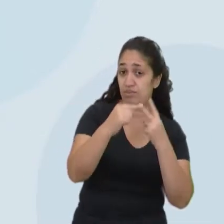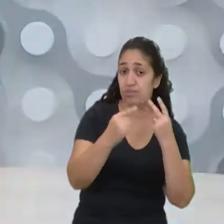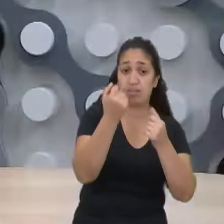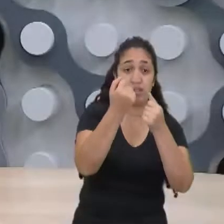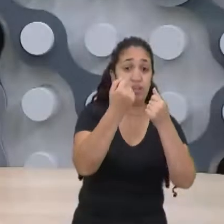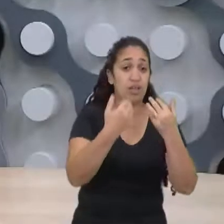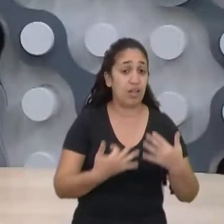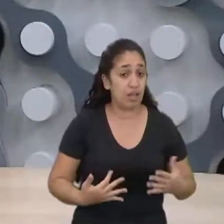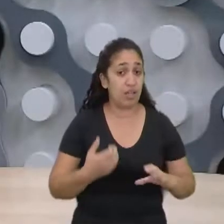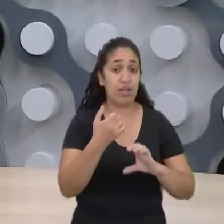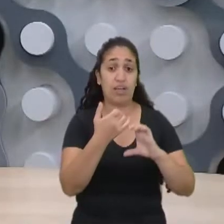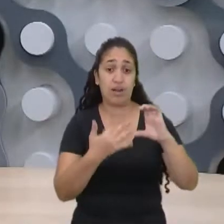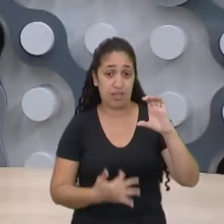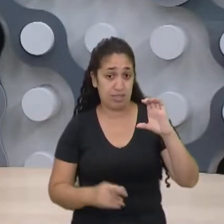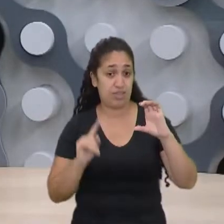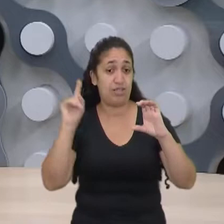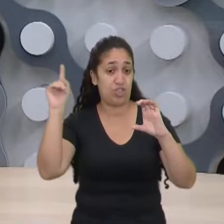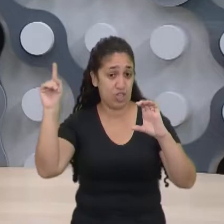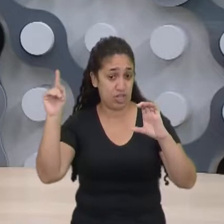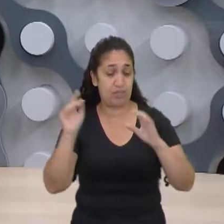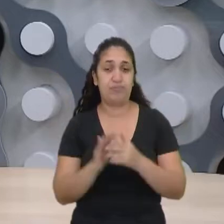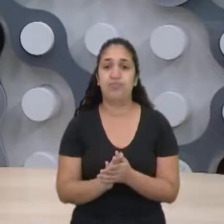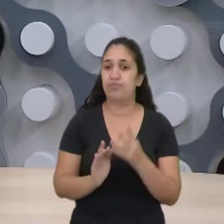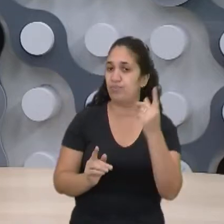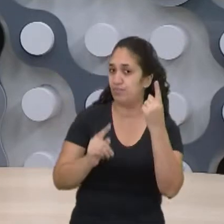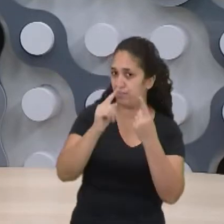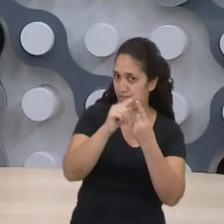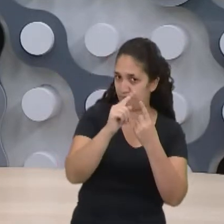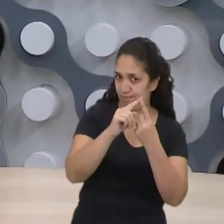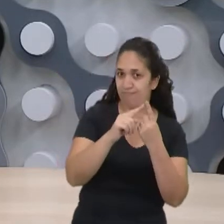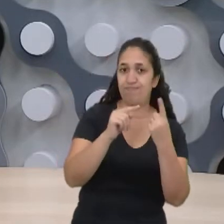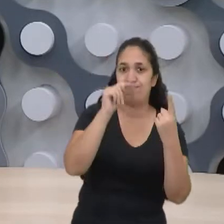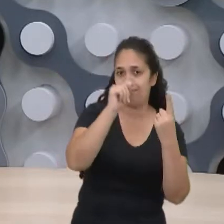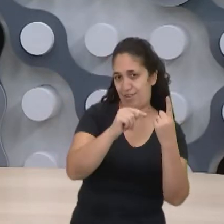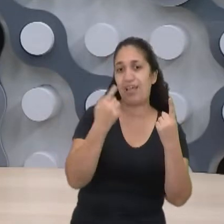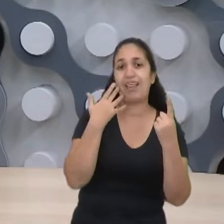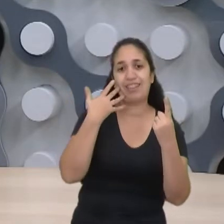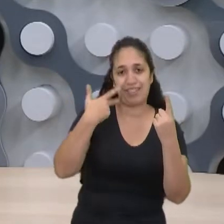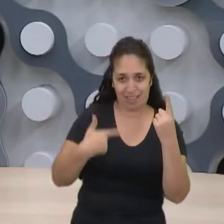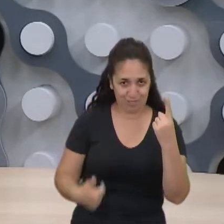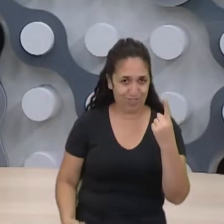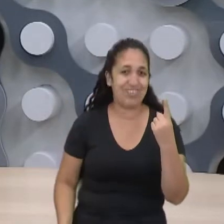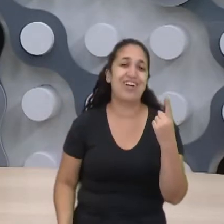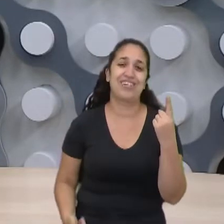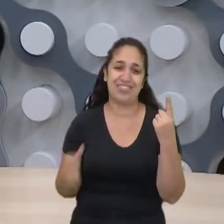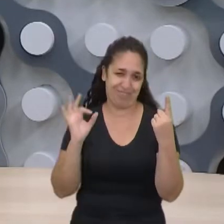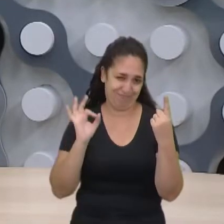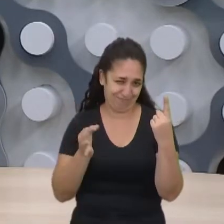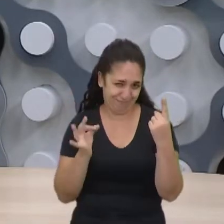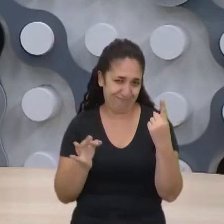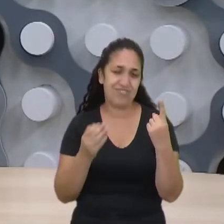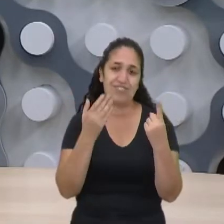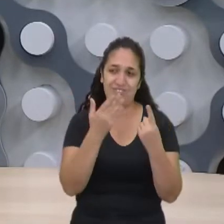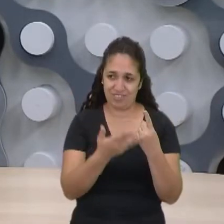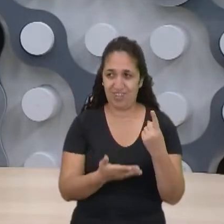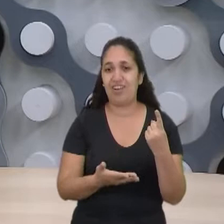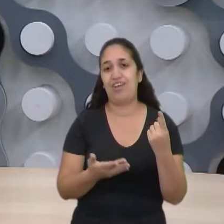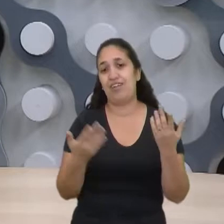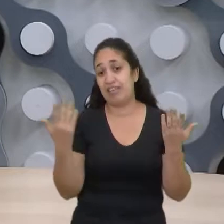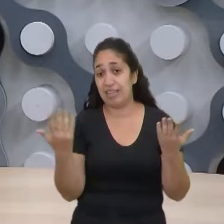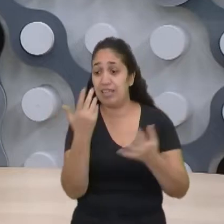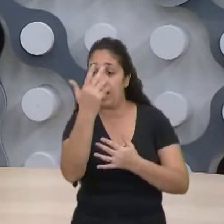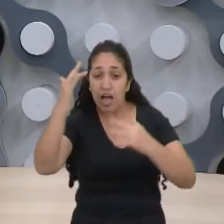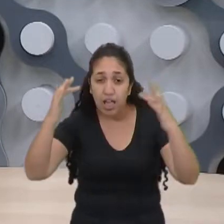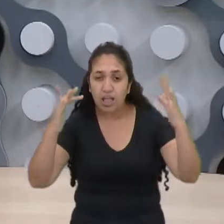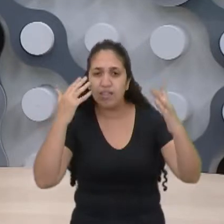dos desastres naturais, né? Os desastres naturais que são realmente naturais, né? Que são aqueles aí na qual a natureza,